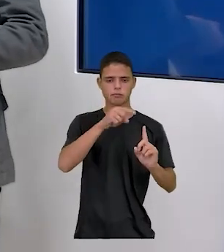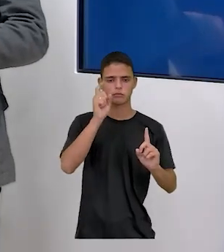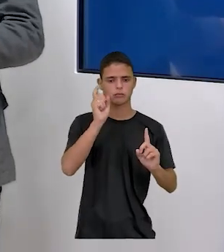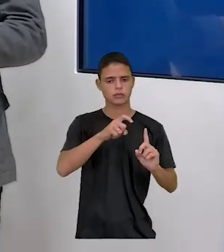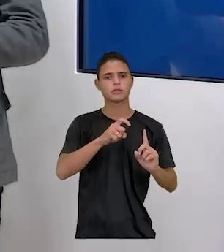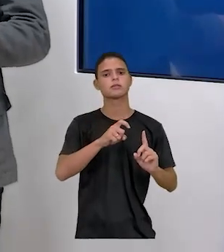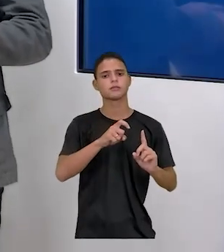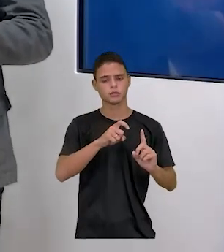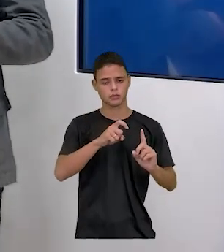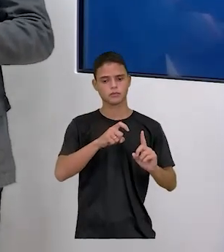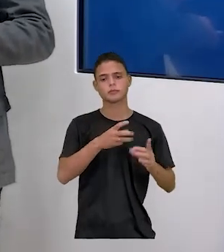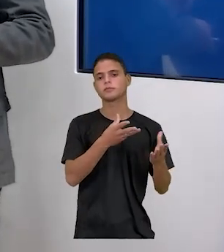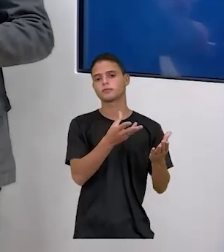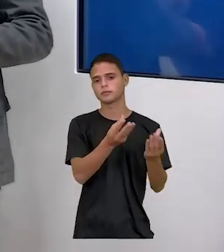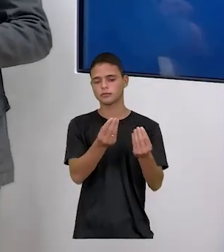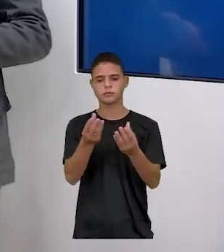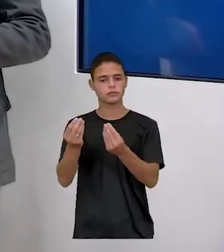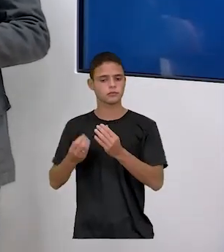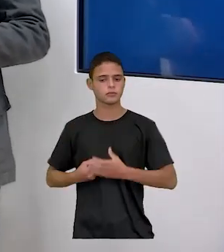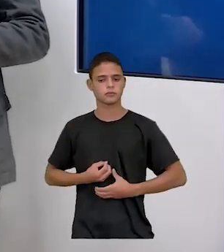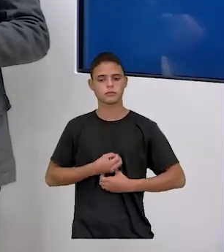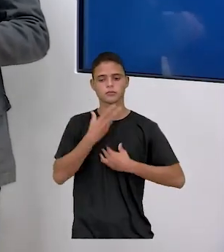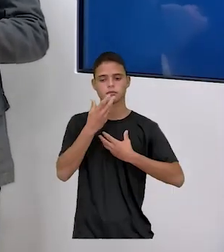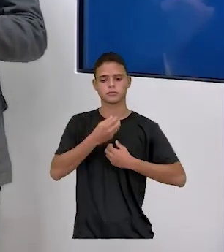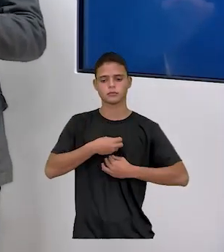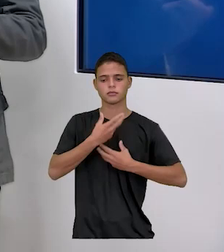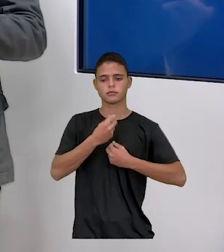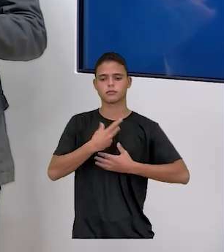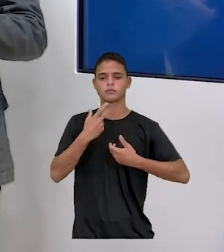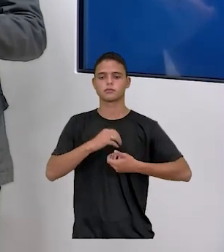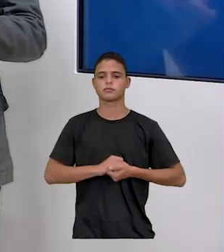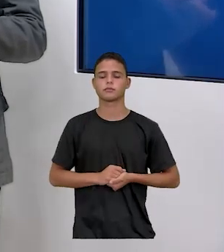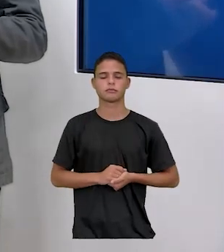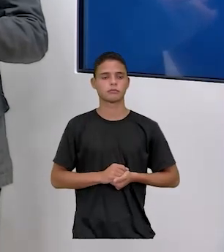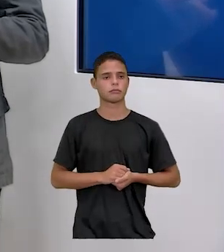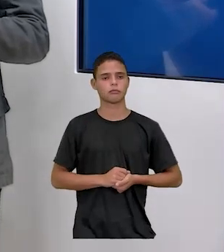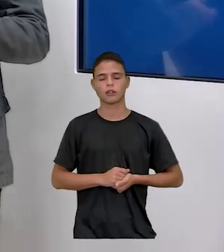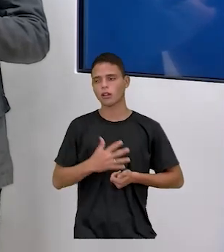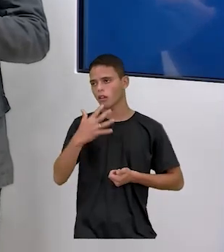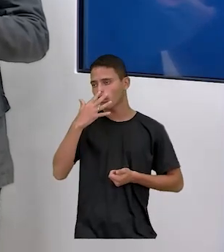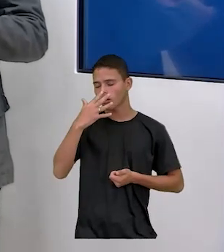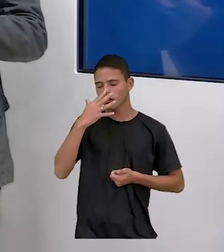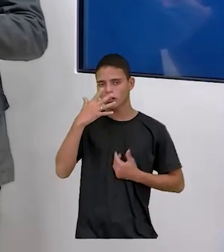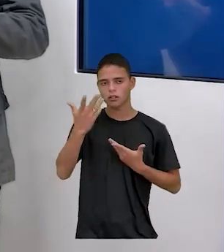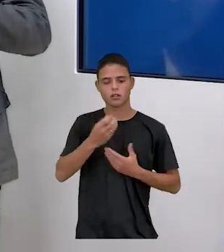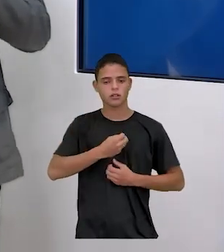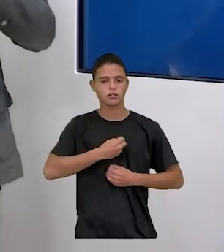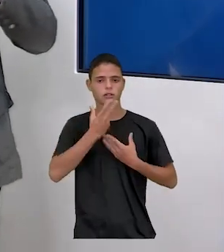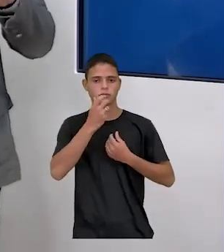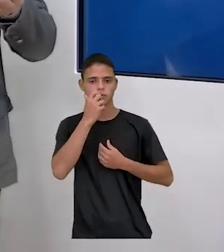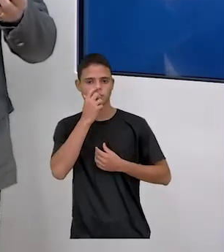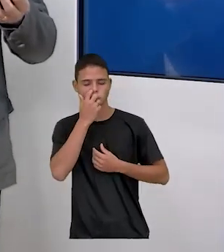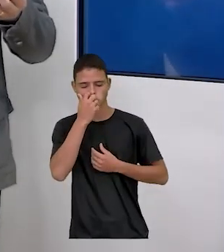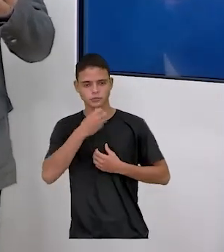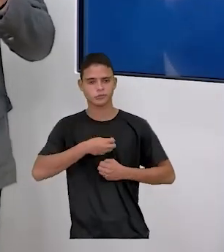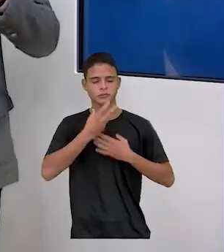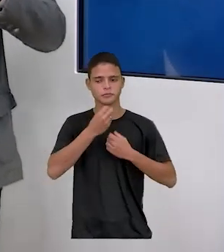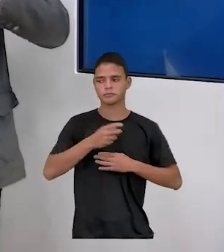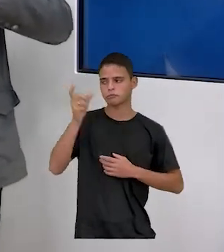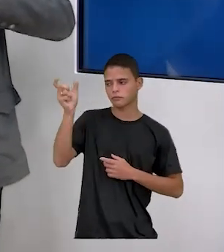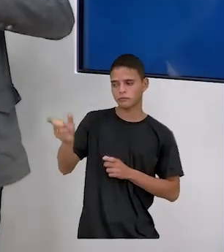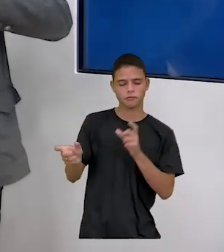e mordaz que ele faz. E é incrível como... o lá de um poema e o lá de